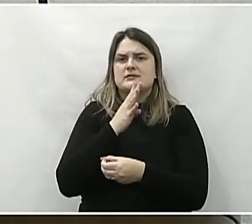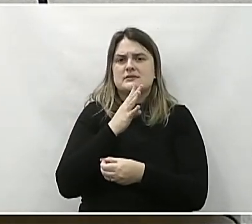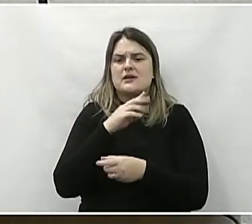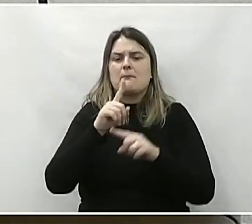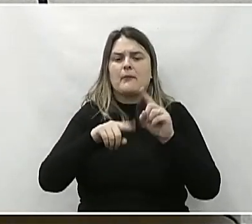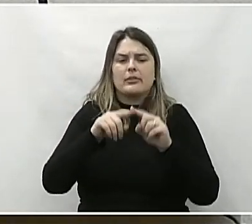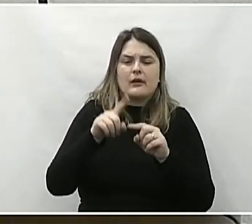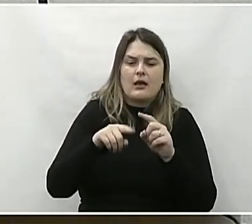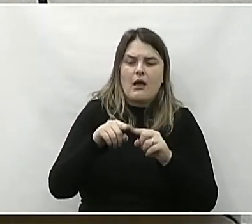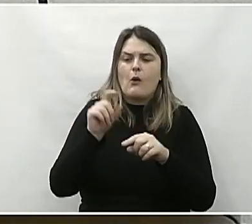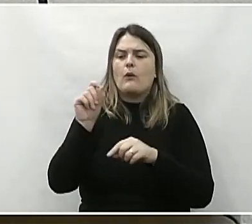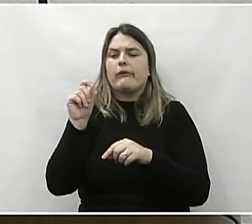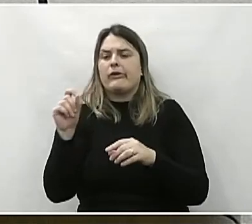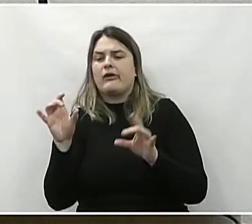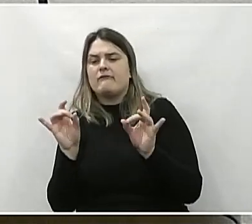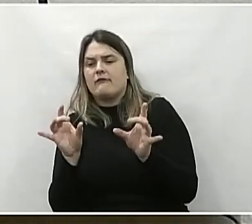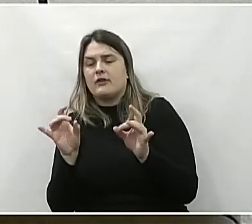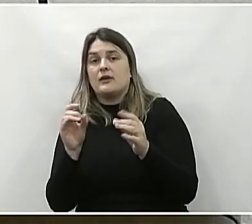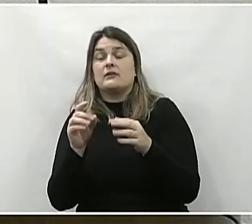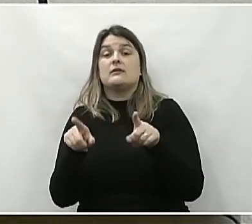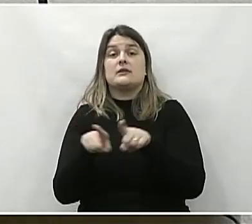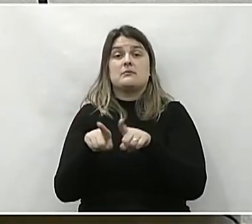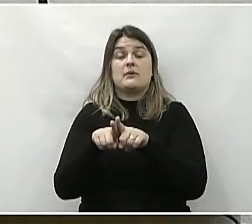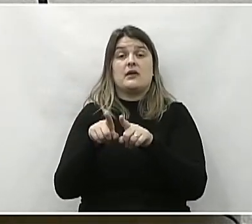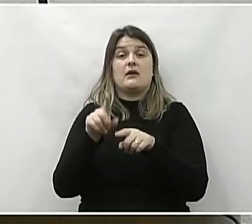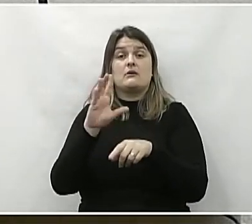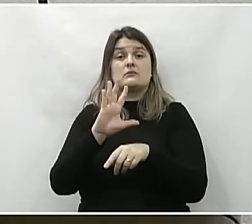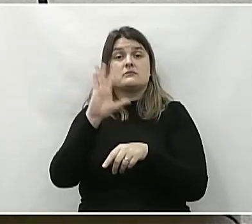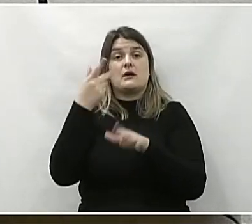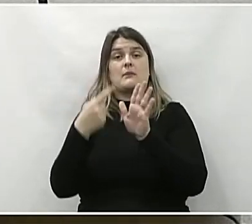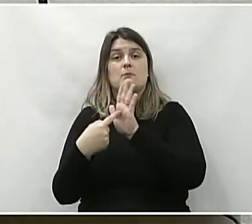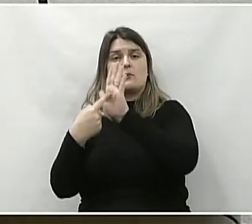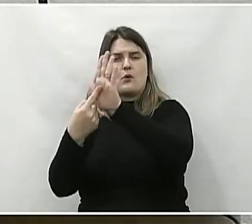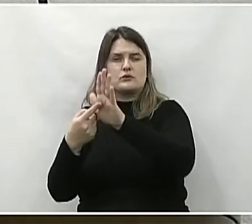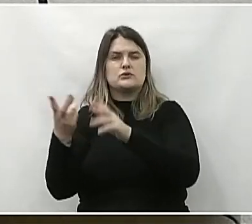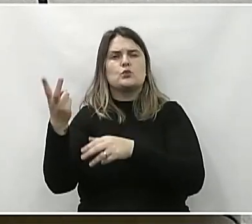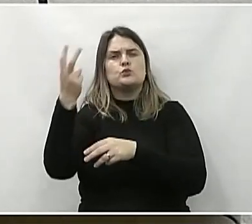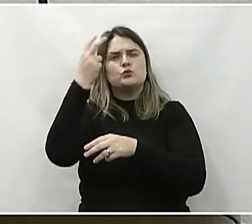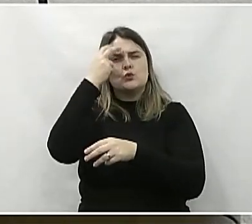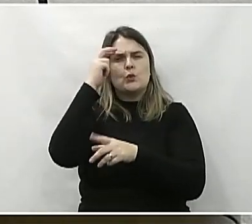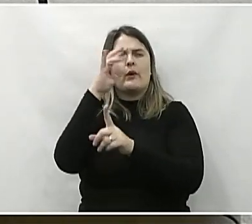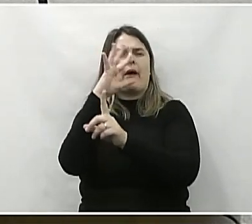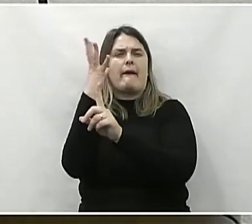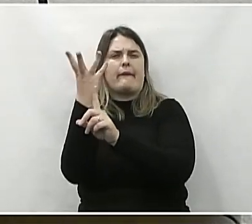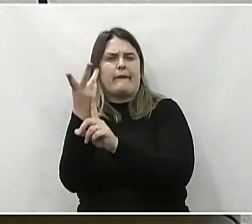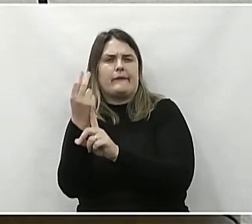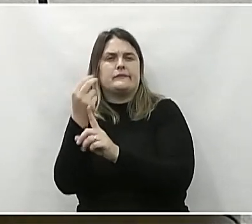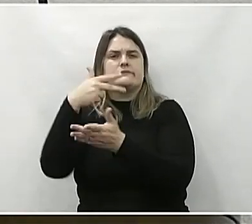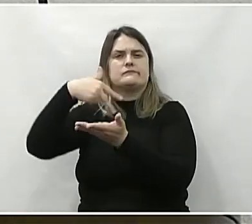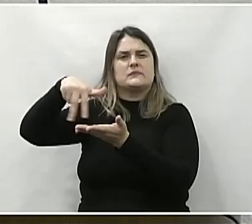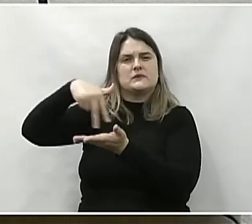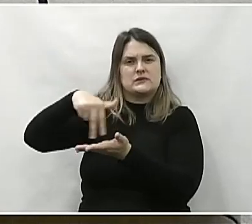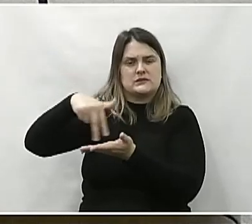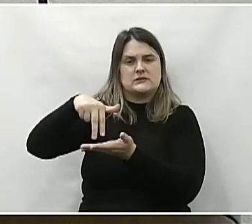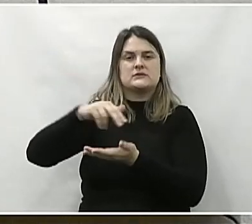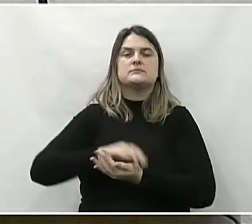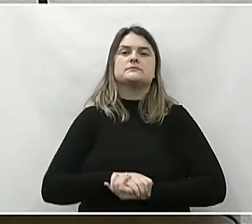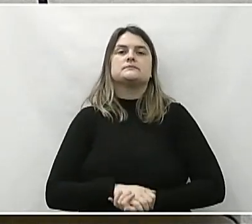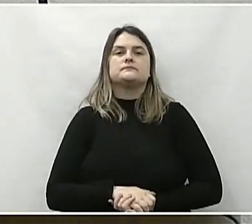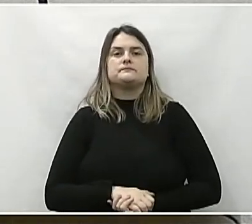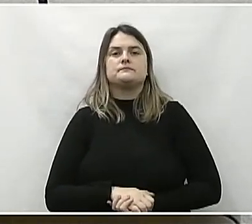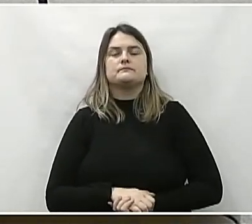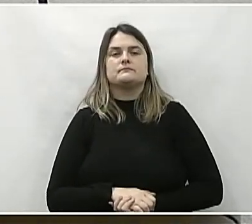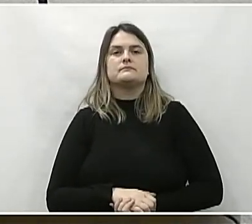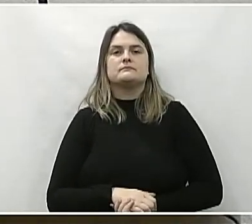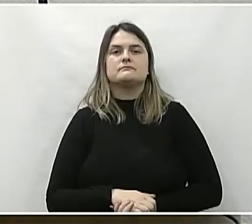foi feita apresentações também culturais né o qual envolveu diversas culturas